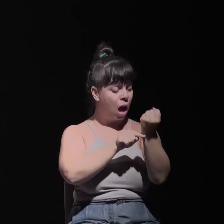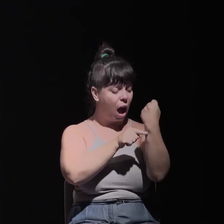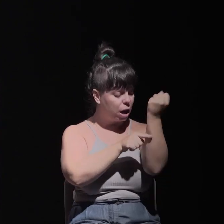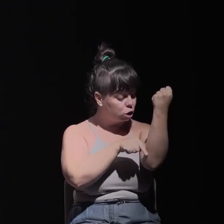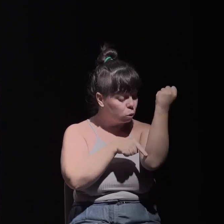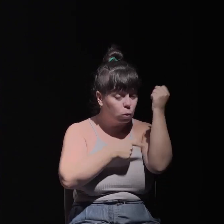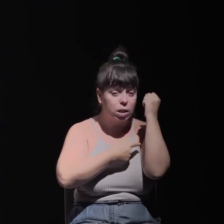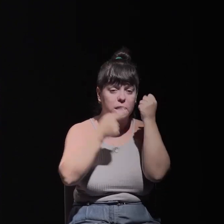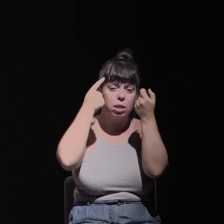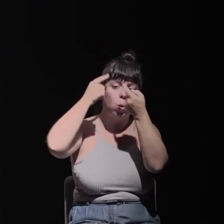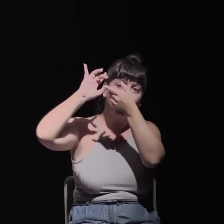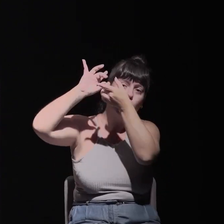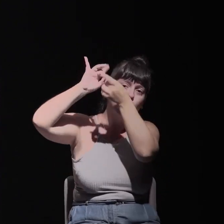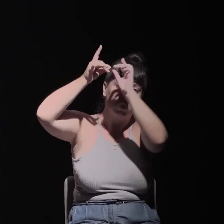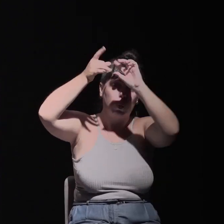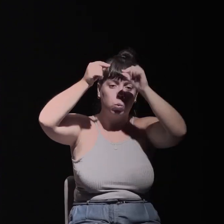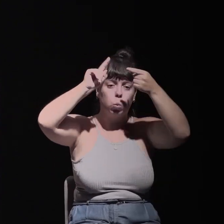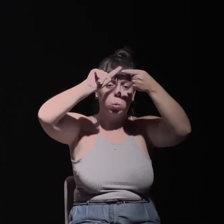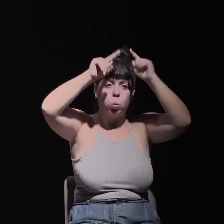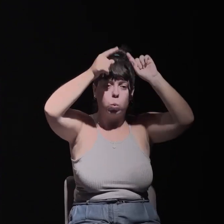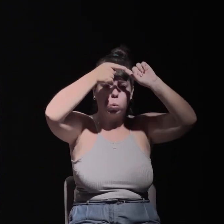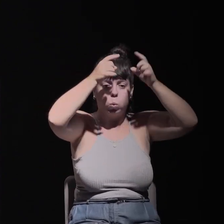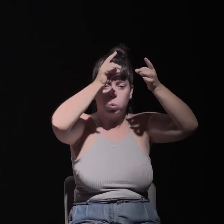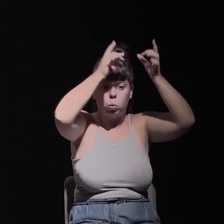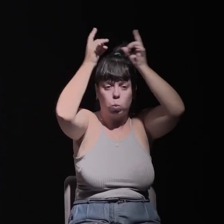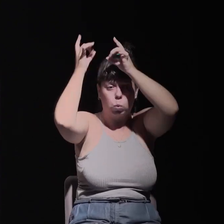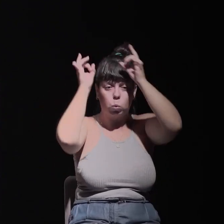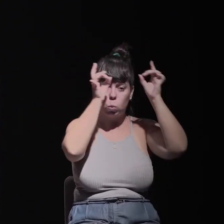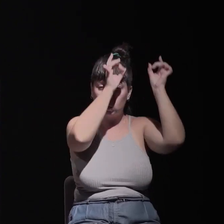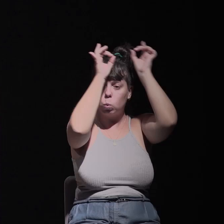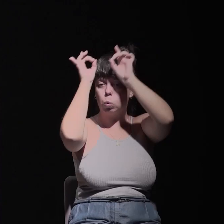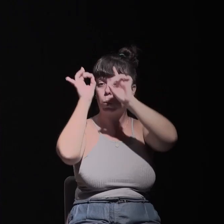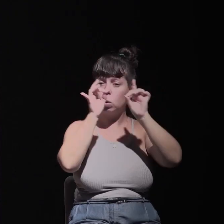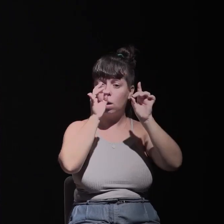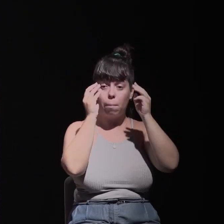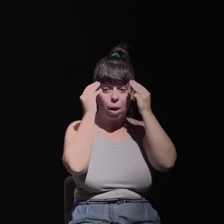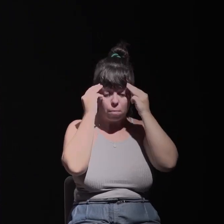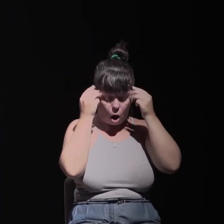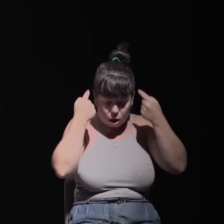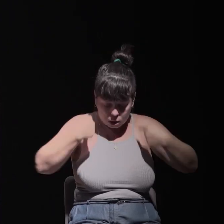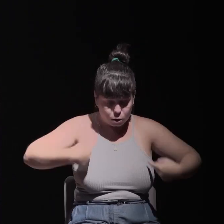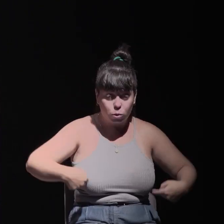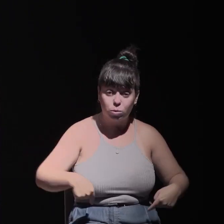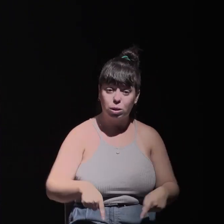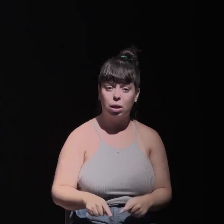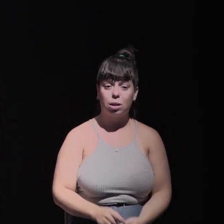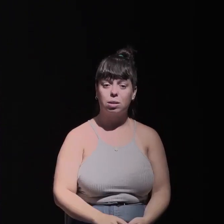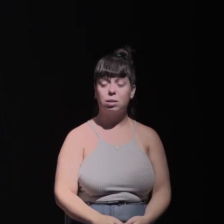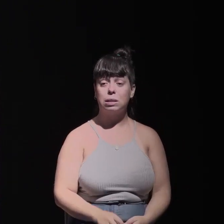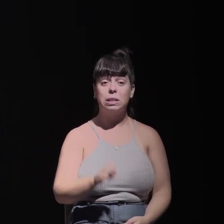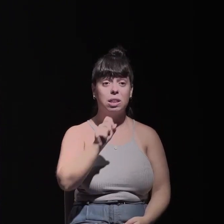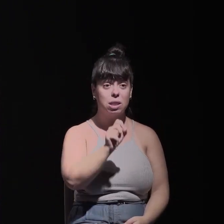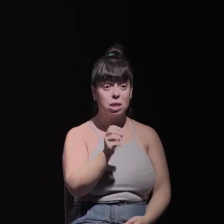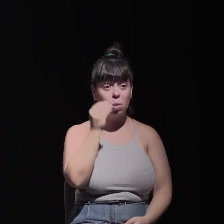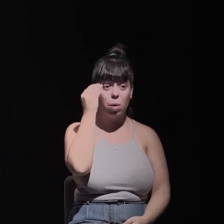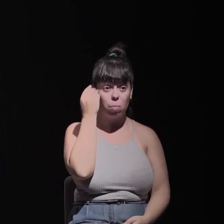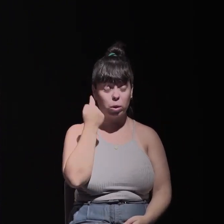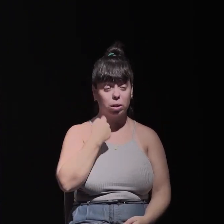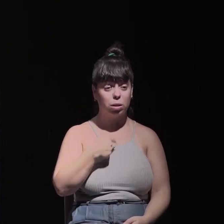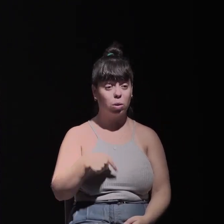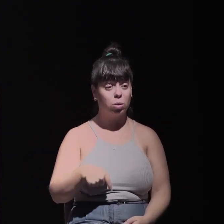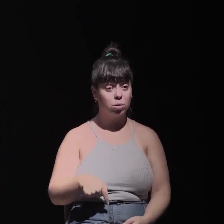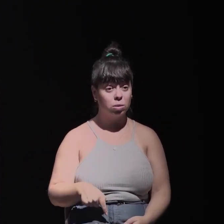conexões neurais, é memória. Memória está em todo lugar. Se a memória está em todo lugar, que